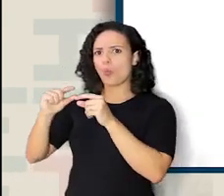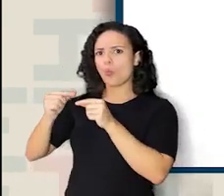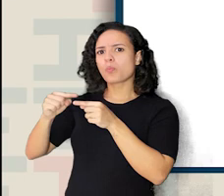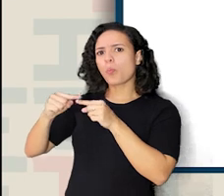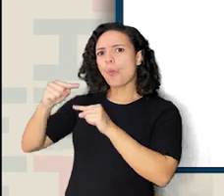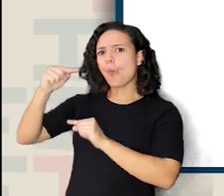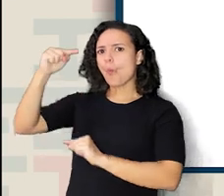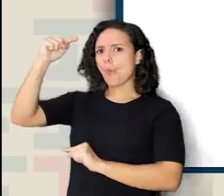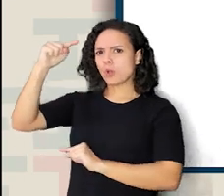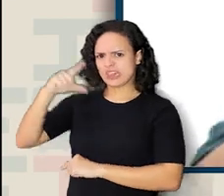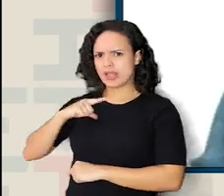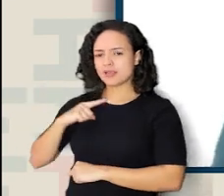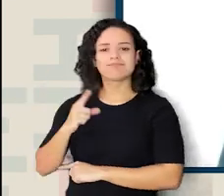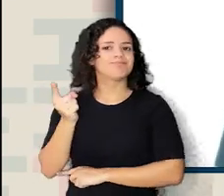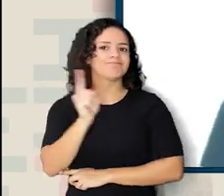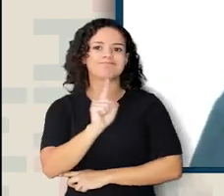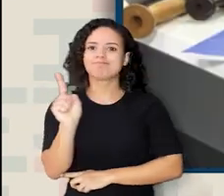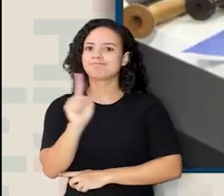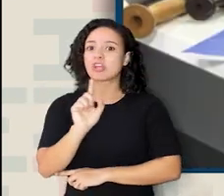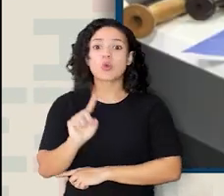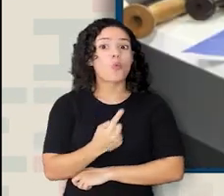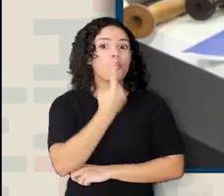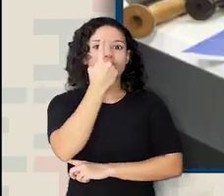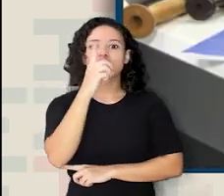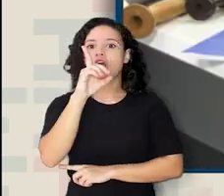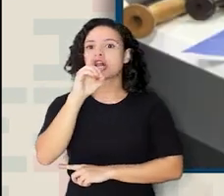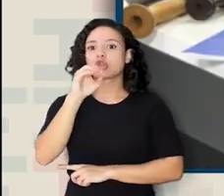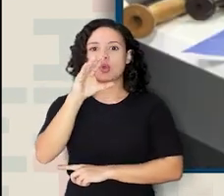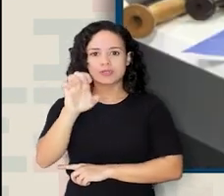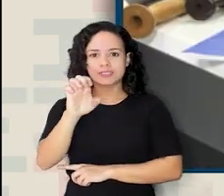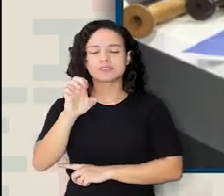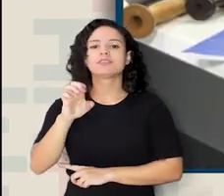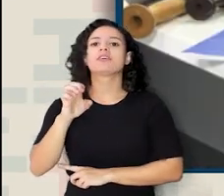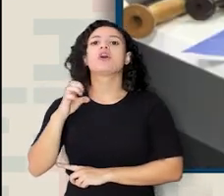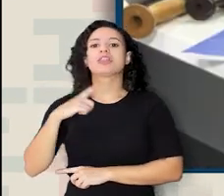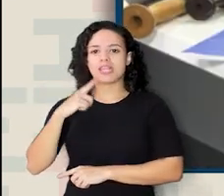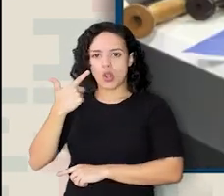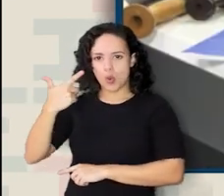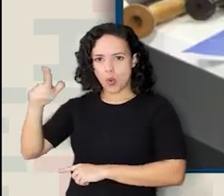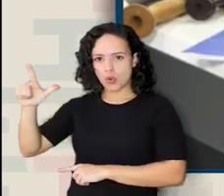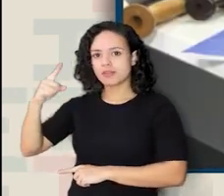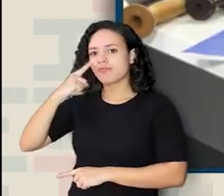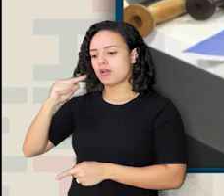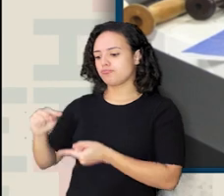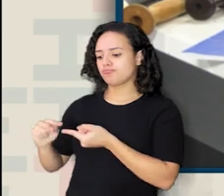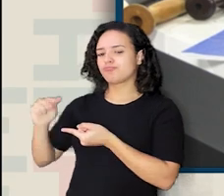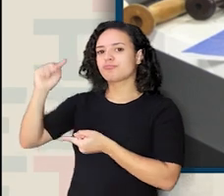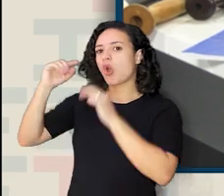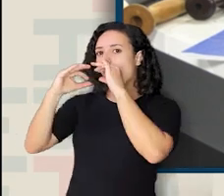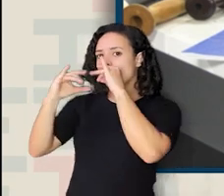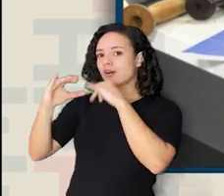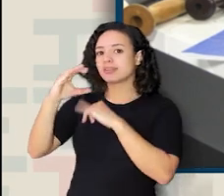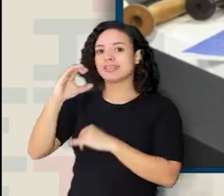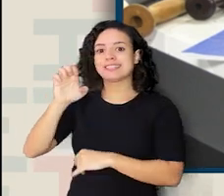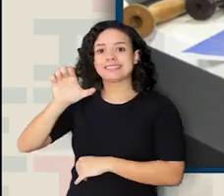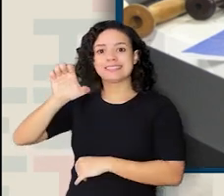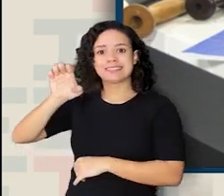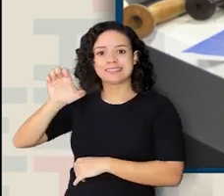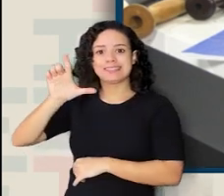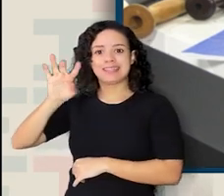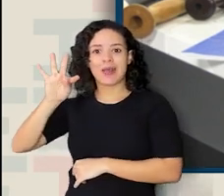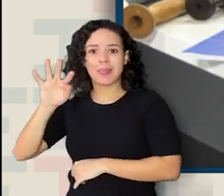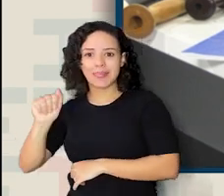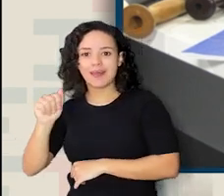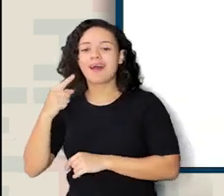têm esse furinho? Não, só a flauta doce que tem. Eu trouxe aqui uma flauta celta para mostrar um